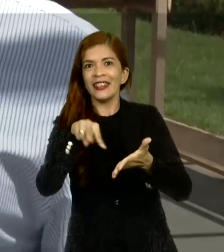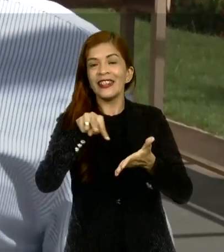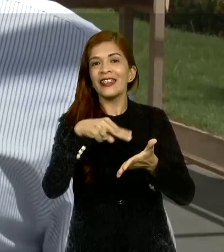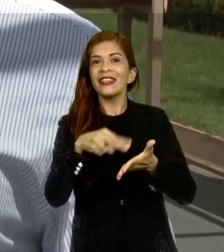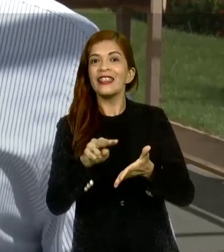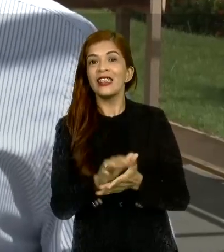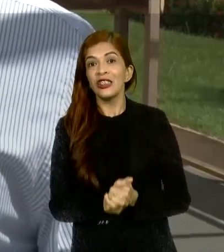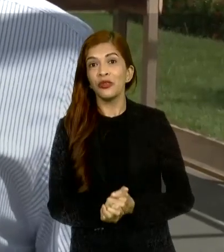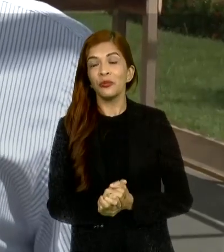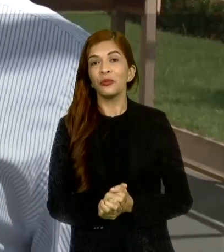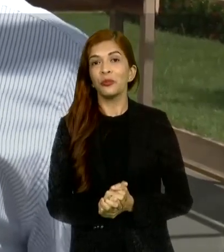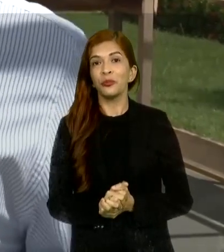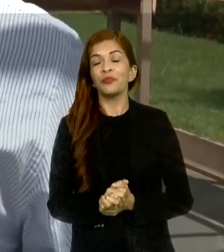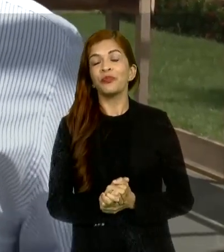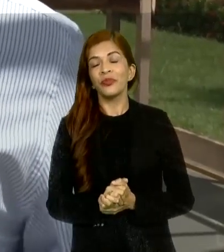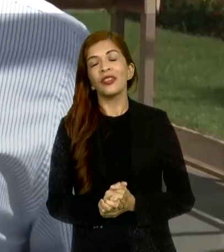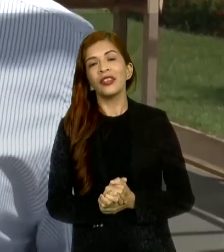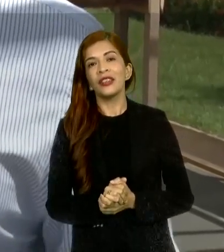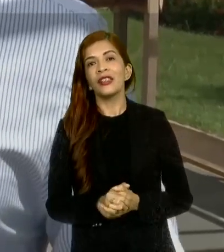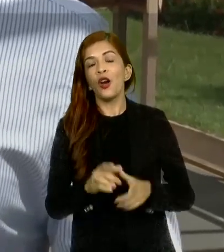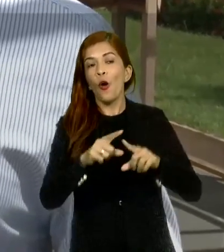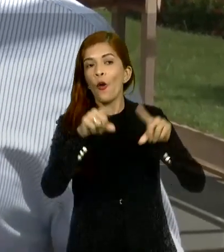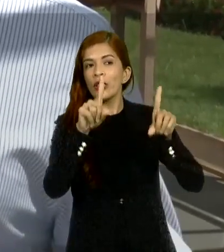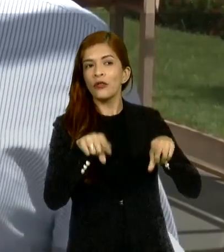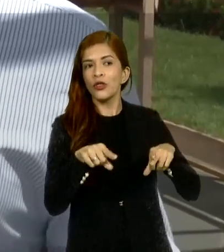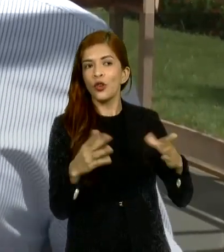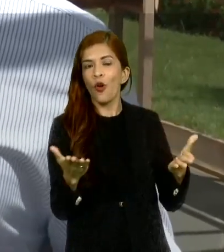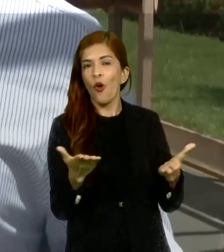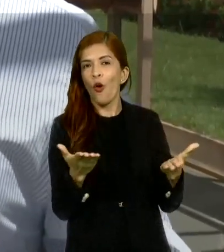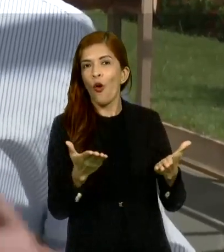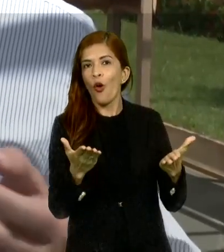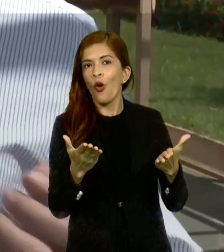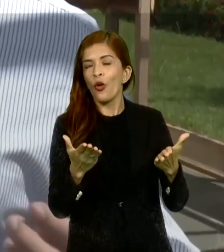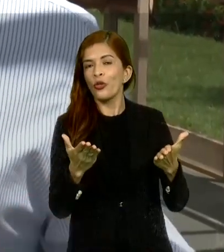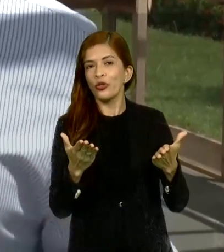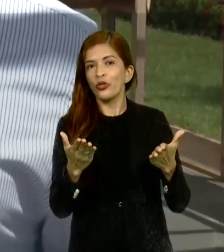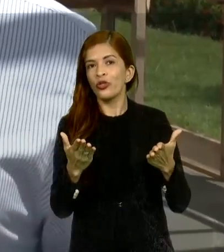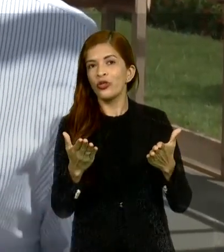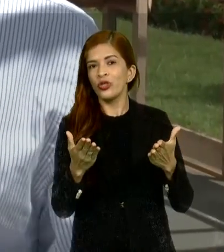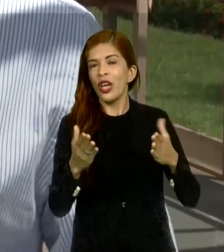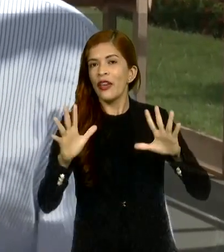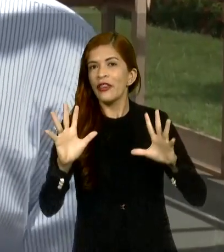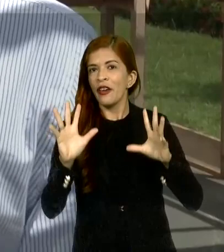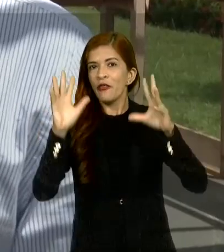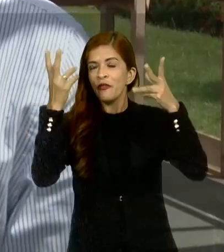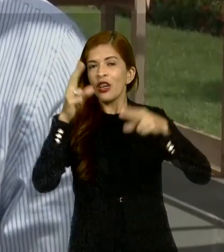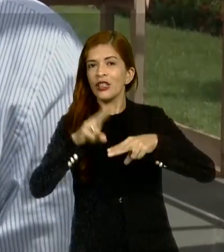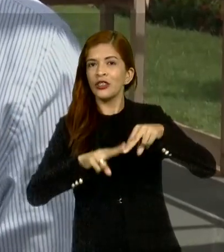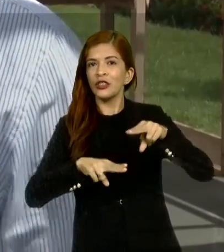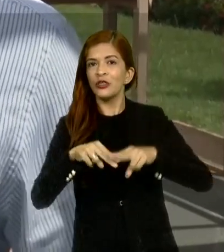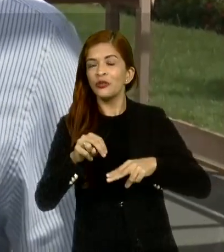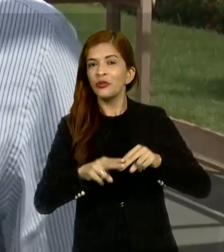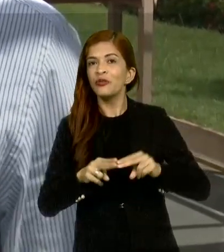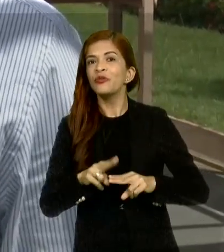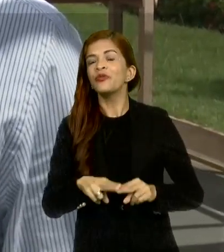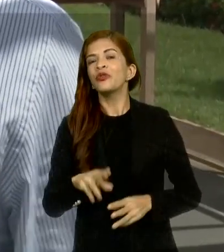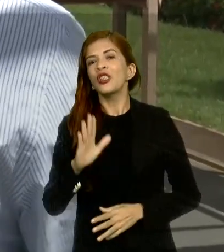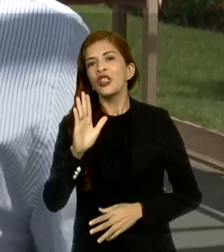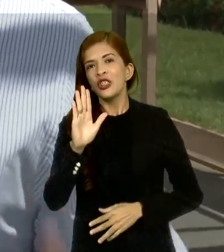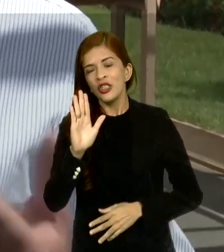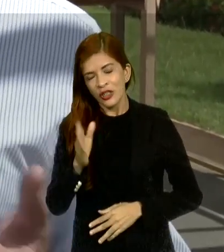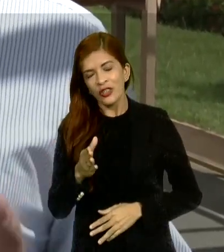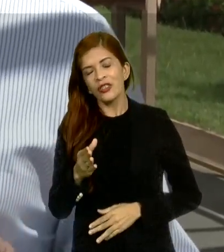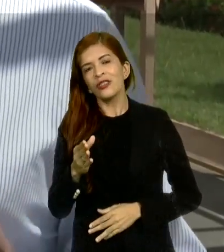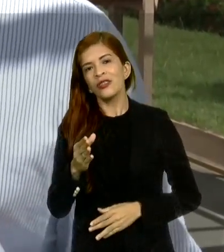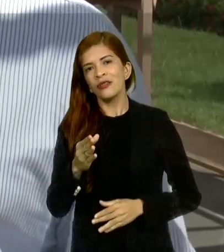ver com pertencimento. Os servidores sentem hoje que o Arraial faz parte do seu calendário anual